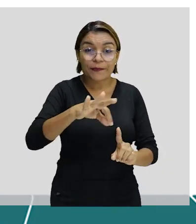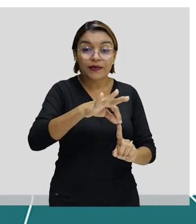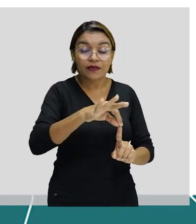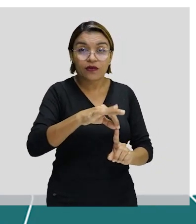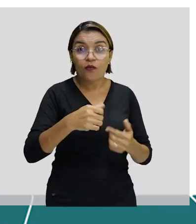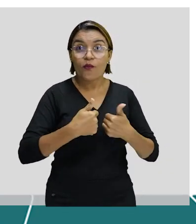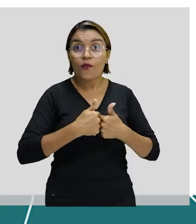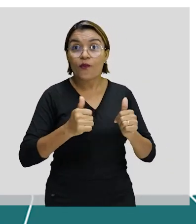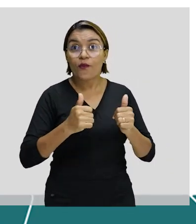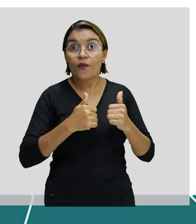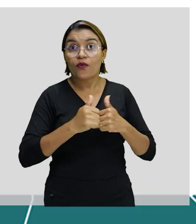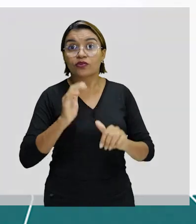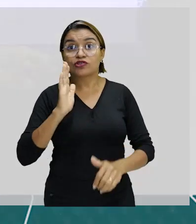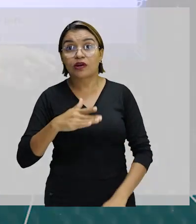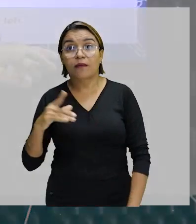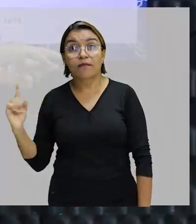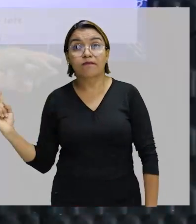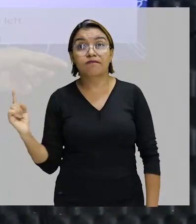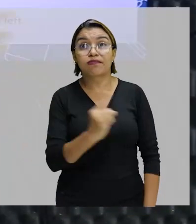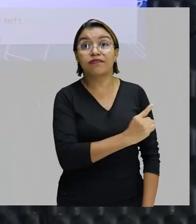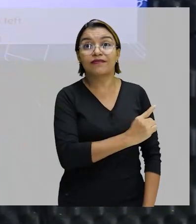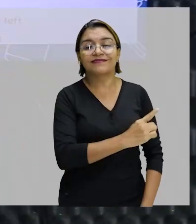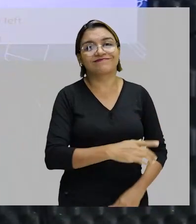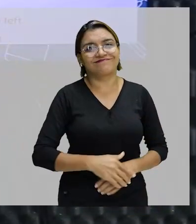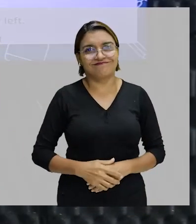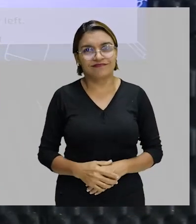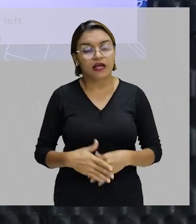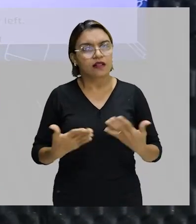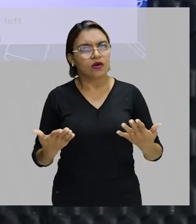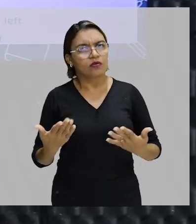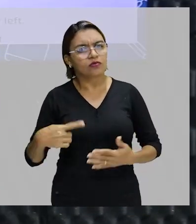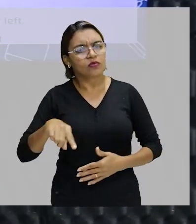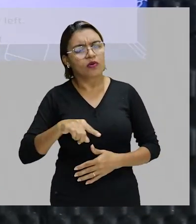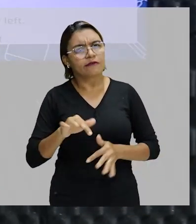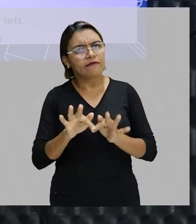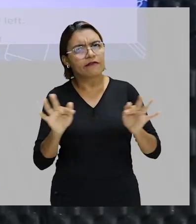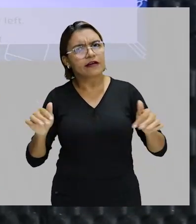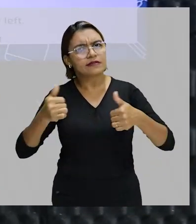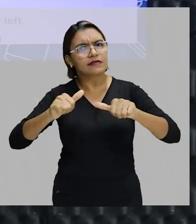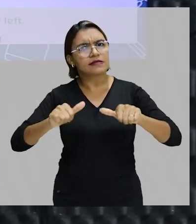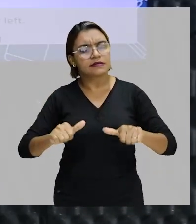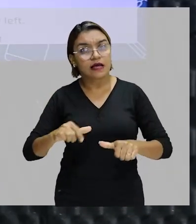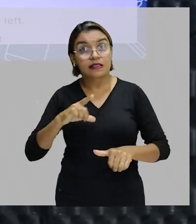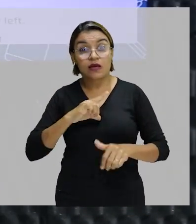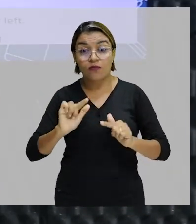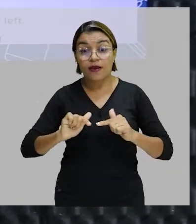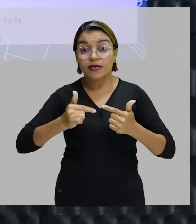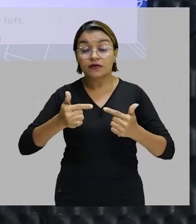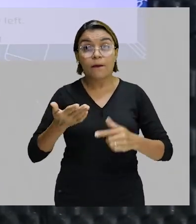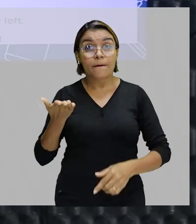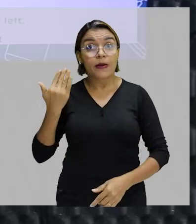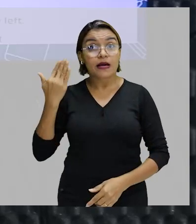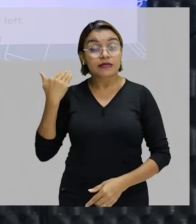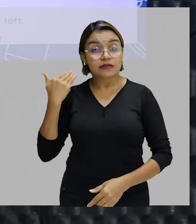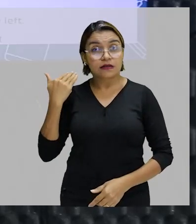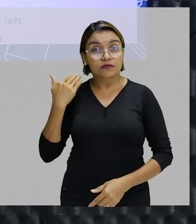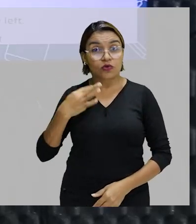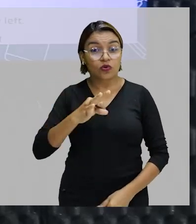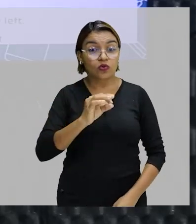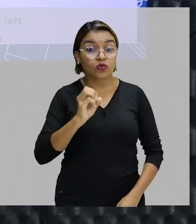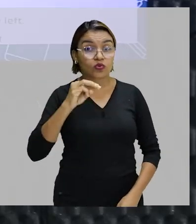o ônibus já tinha partido. Então, vamos analisar essa frase. Eu tenho uma ação no passado. O